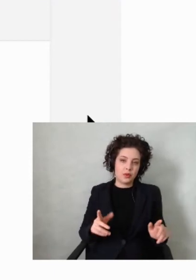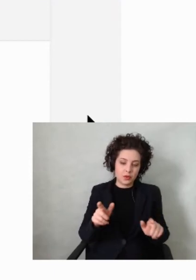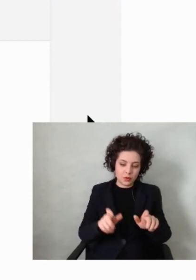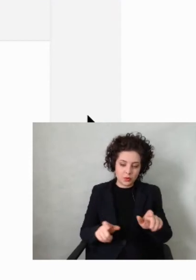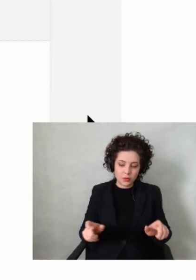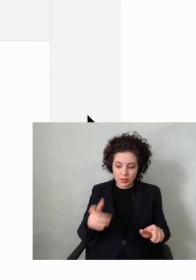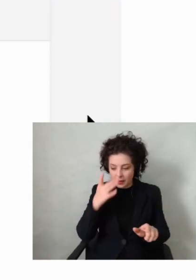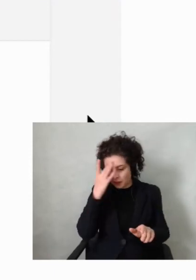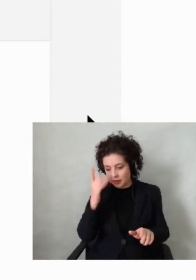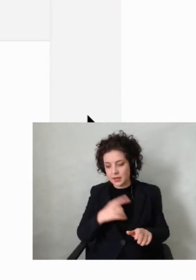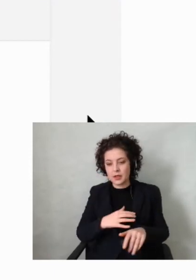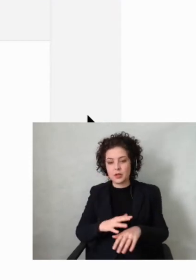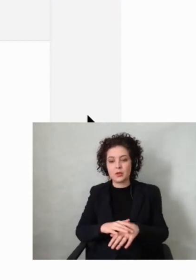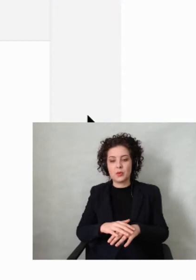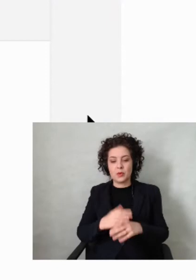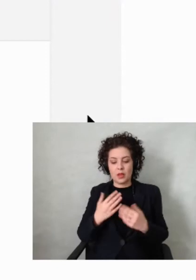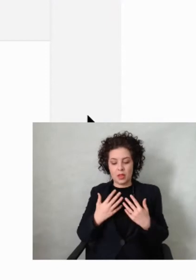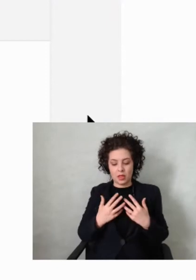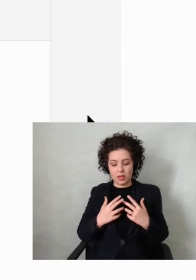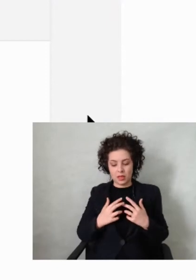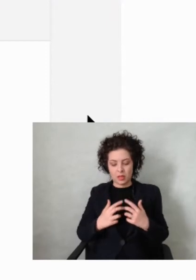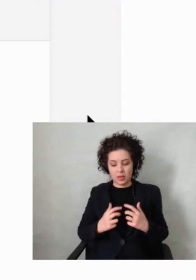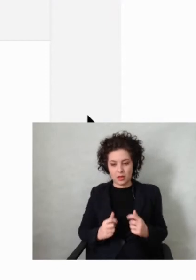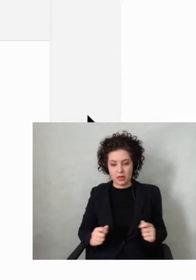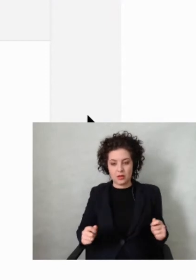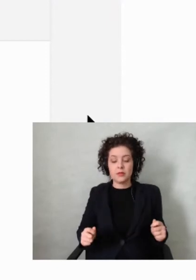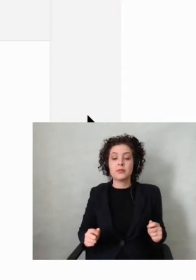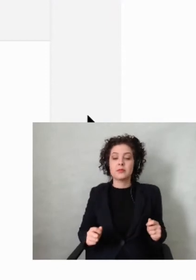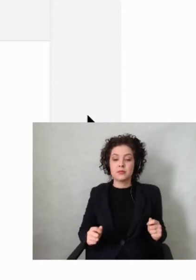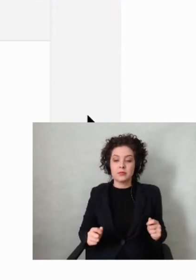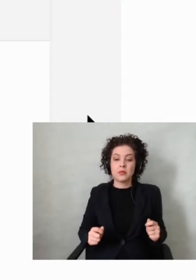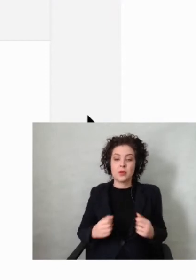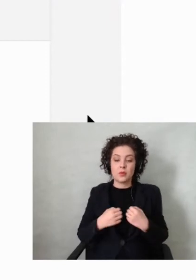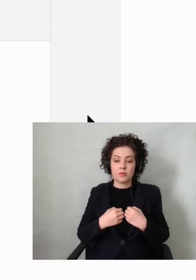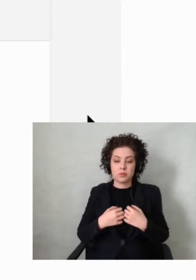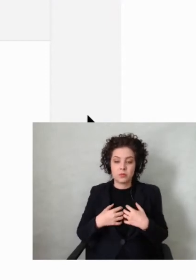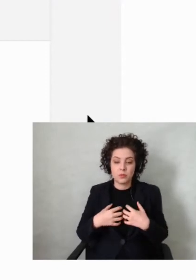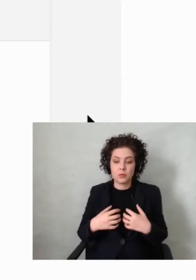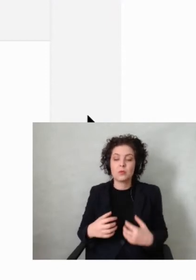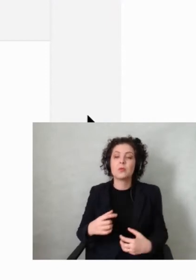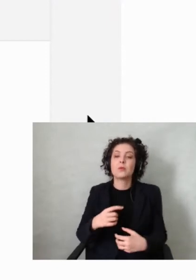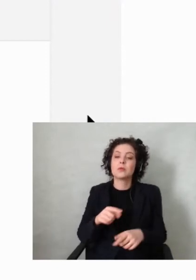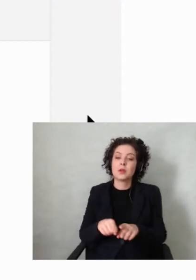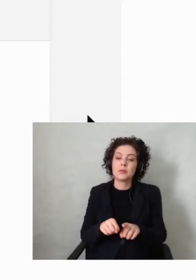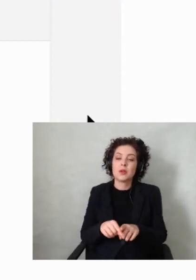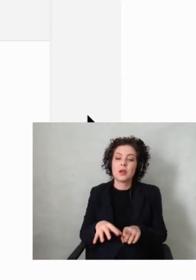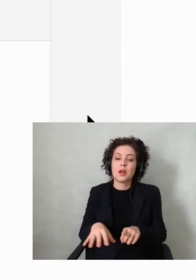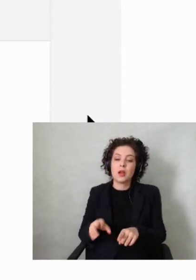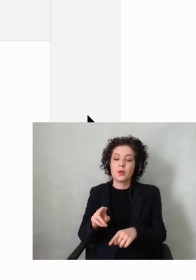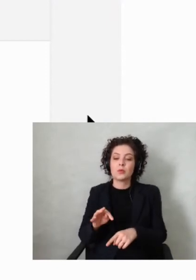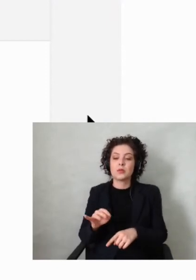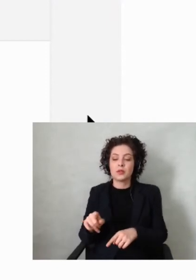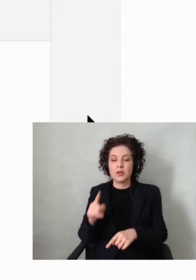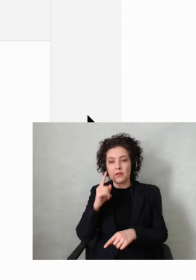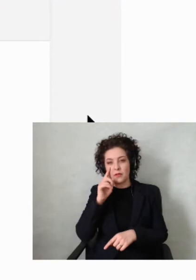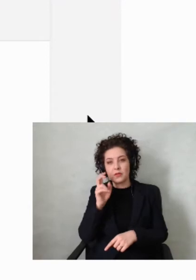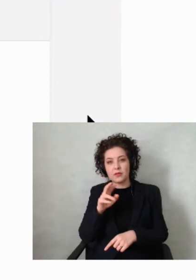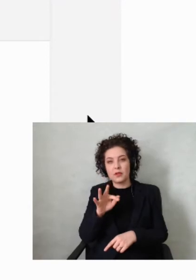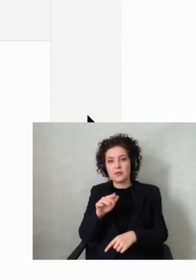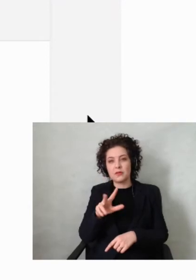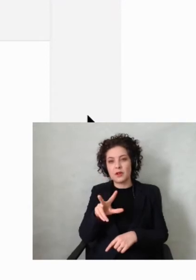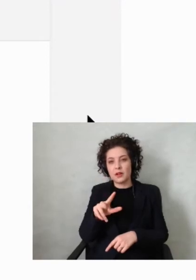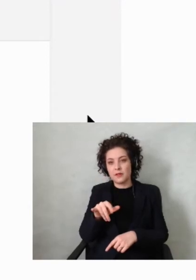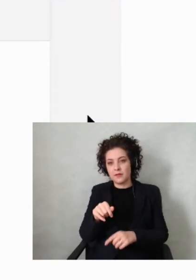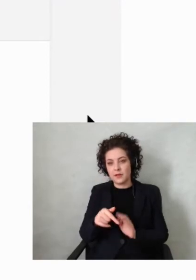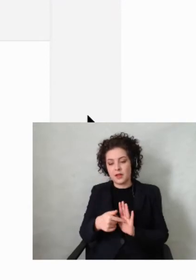doenças degenerativas e neoplásicas, mas procedimentos invasivos em ambiente de terapia intensiva, como vocês viram a doutora Flávia mostrar,